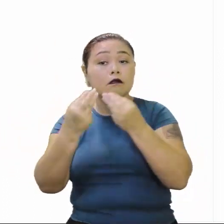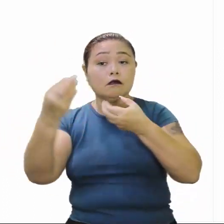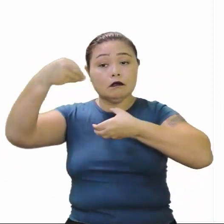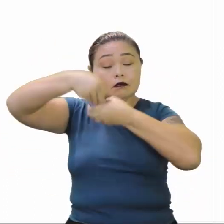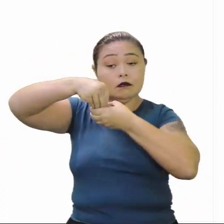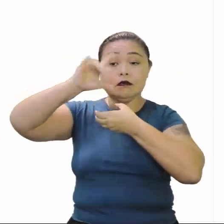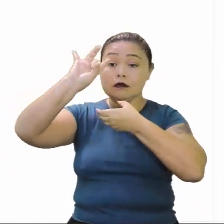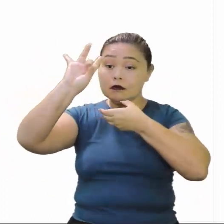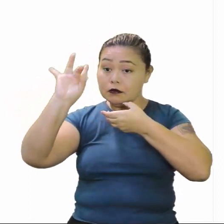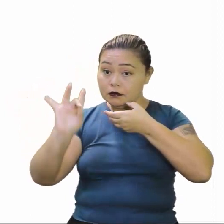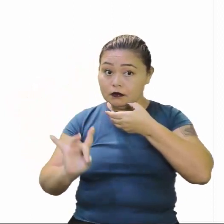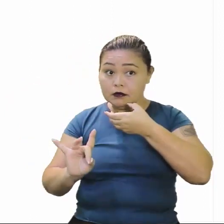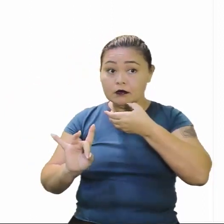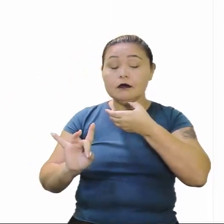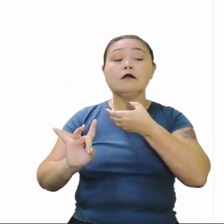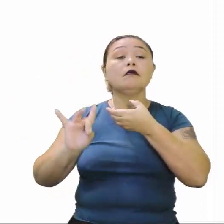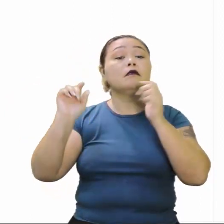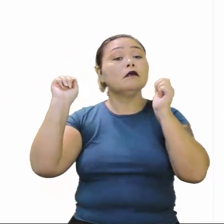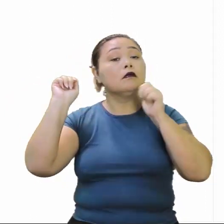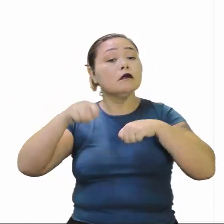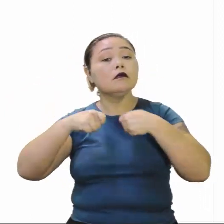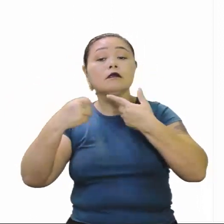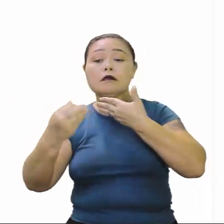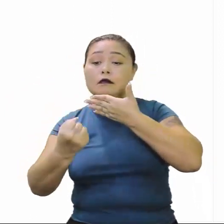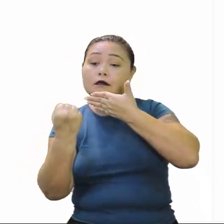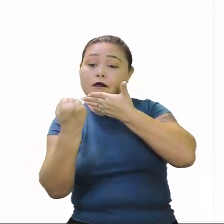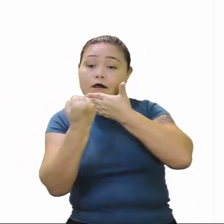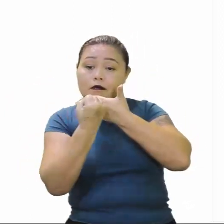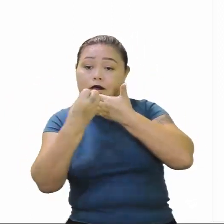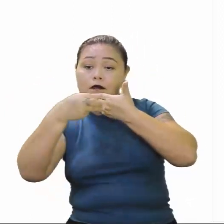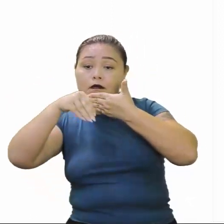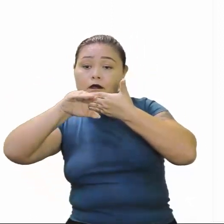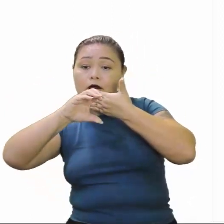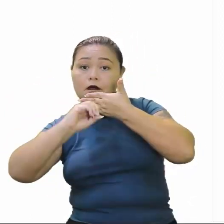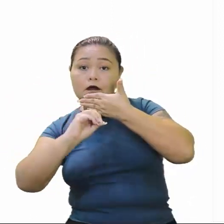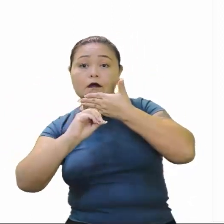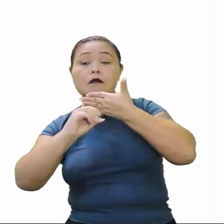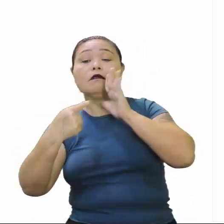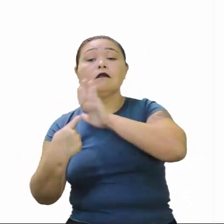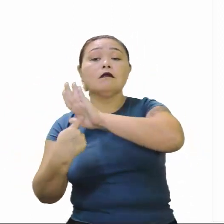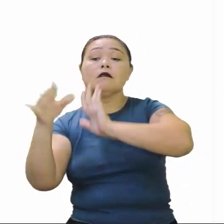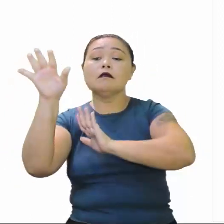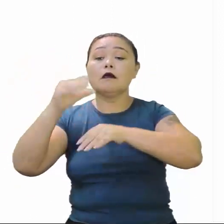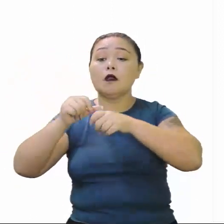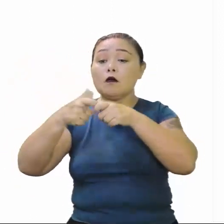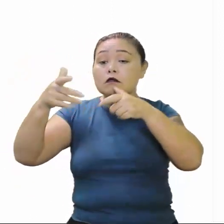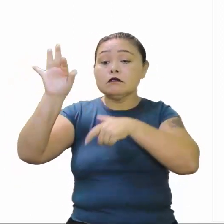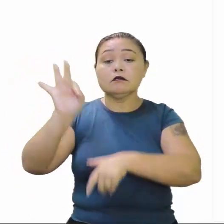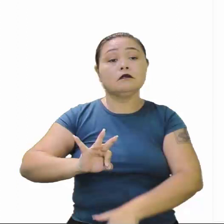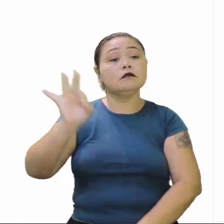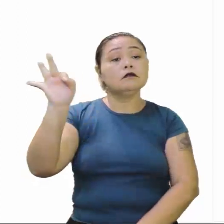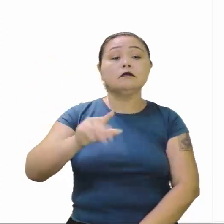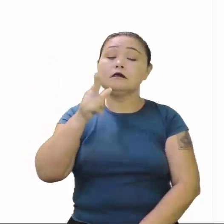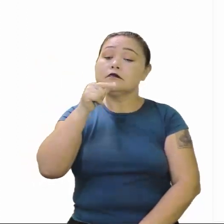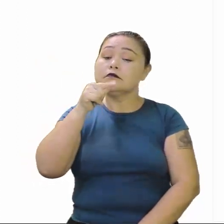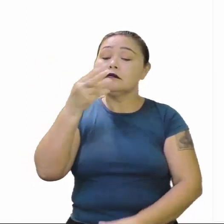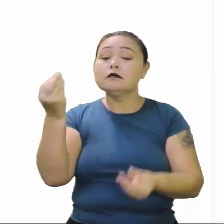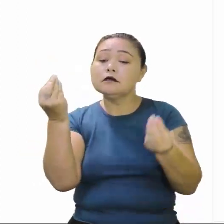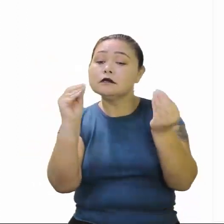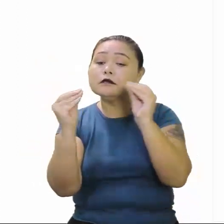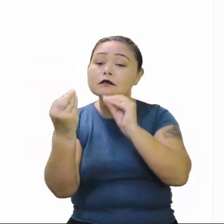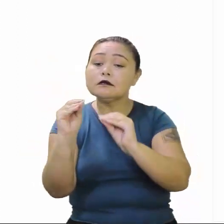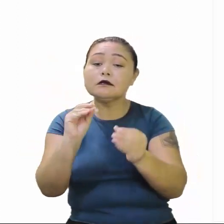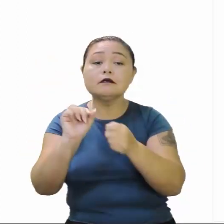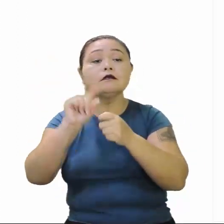em cada um, pode-se dizer que a marca que apresenta maior porcentagem de água em sua